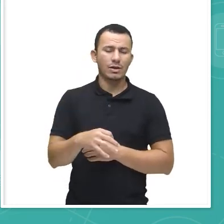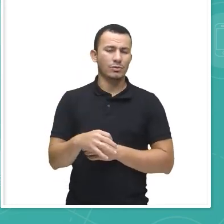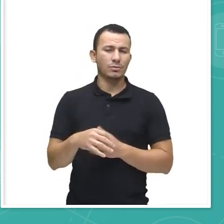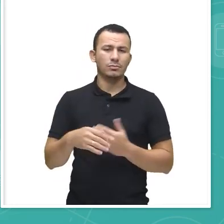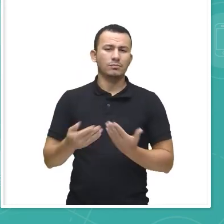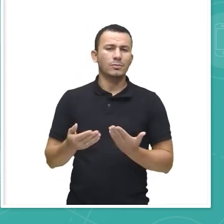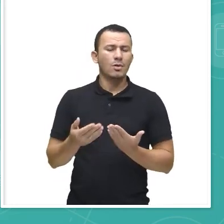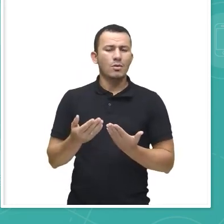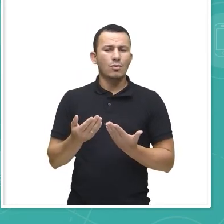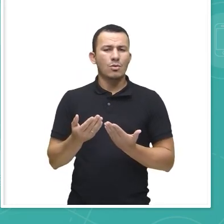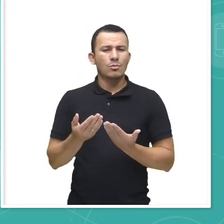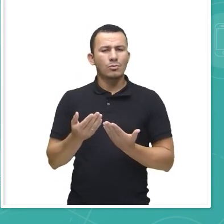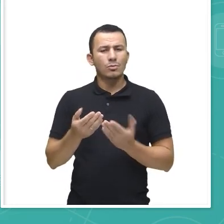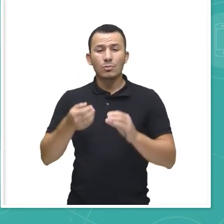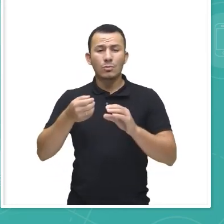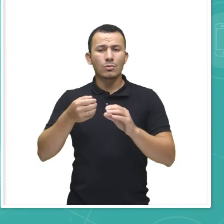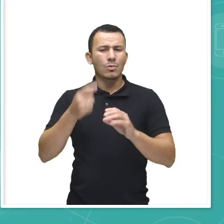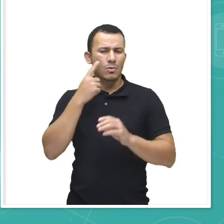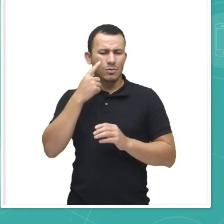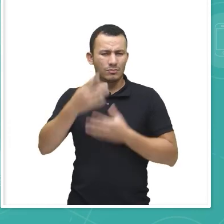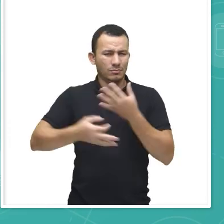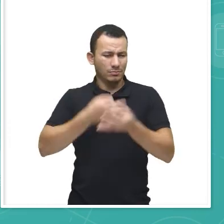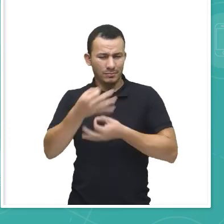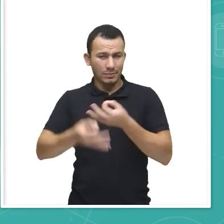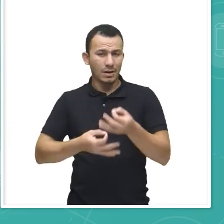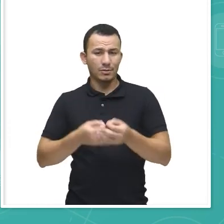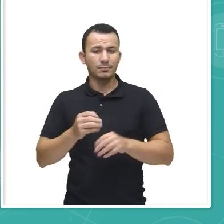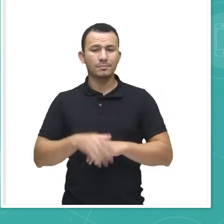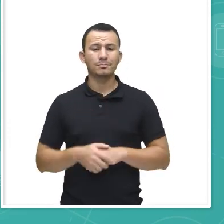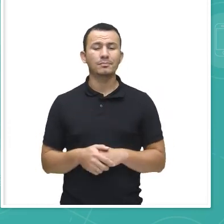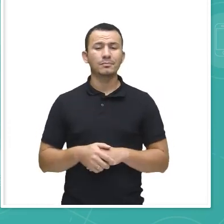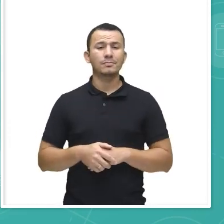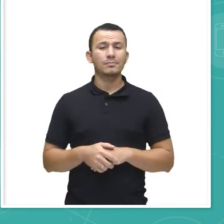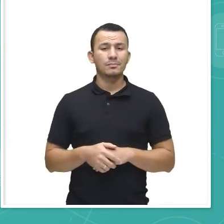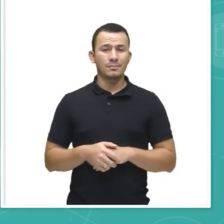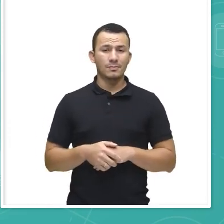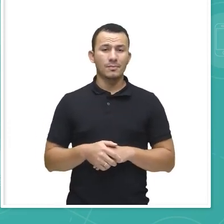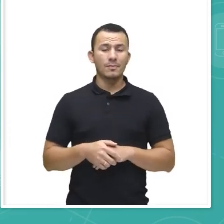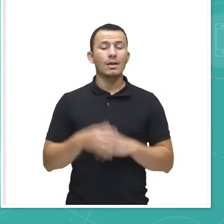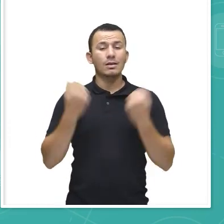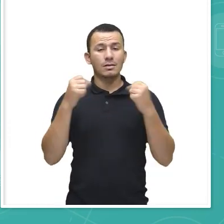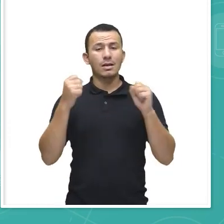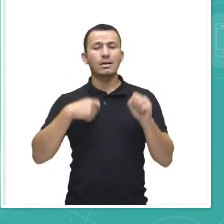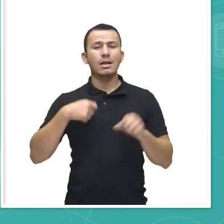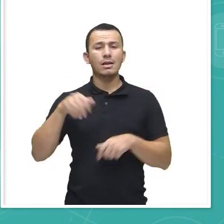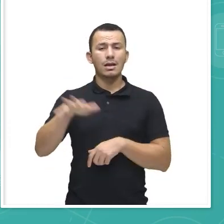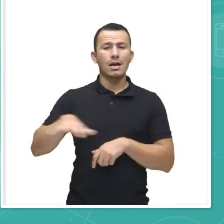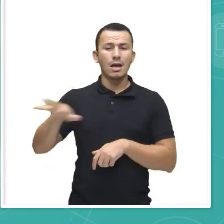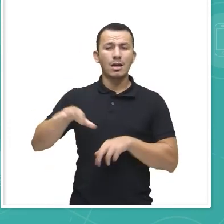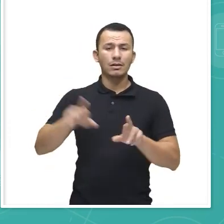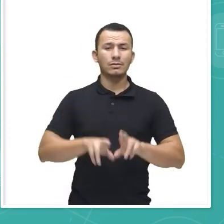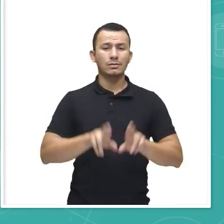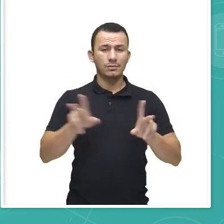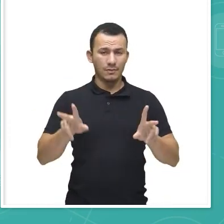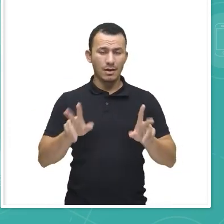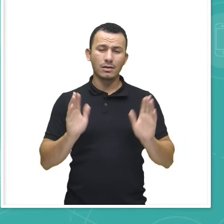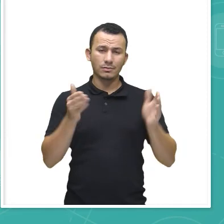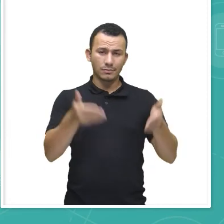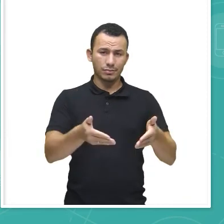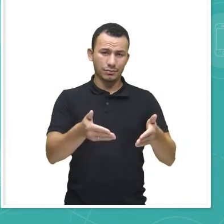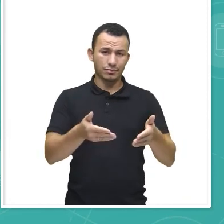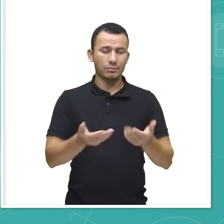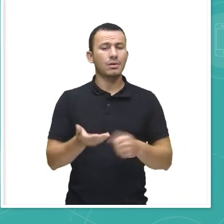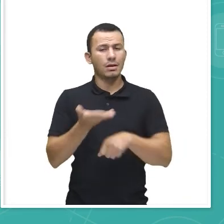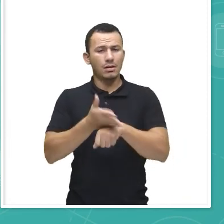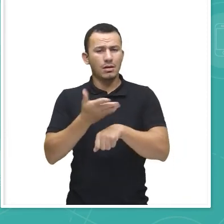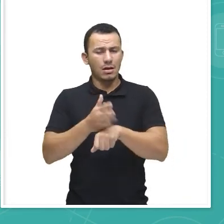se aproximar do seguinte comentário: a ginástica foi dividida em algumas áreas que possuem focos diferentes, como condicionamento